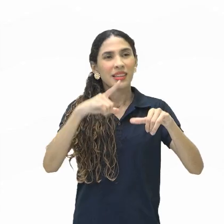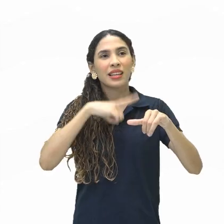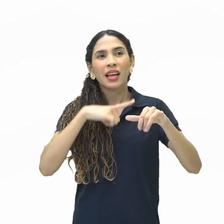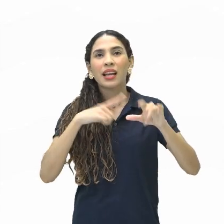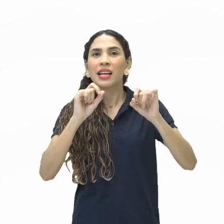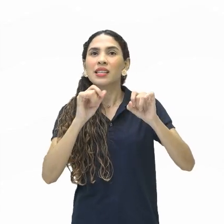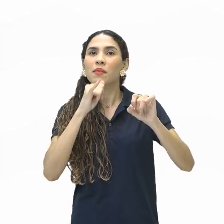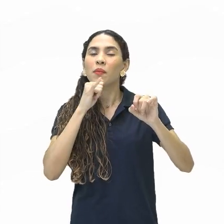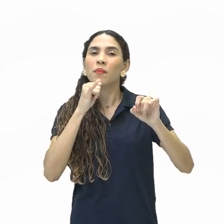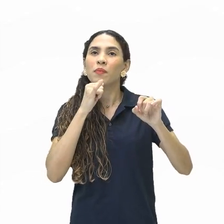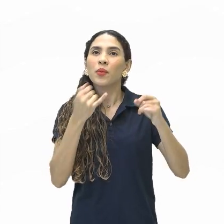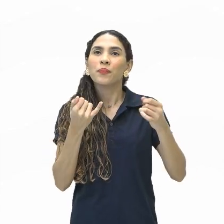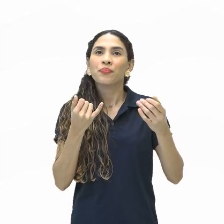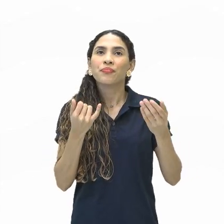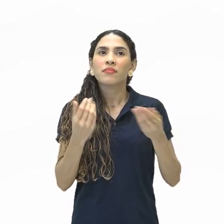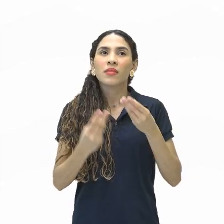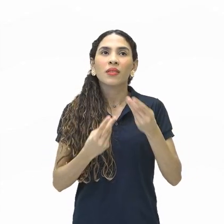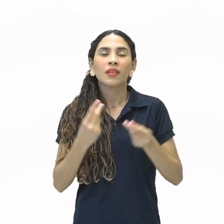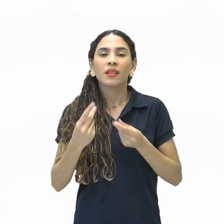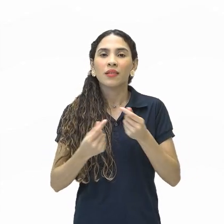tem